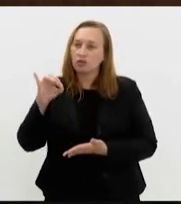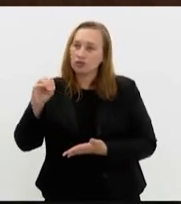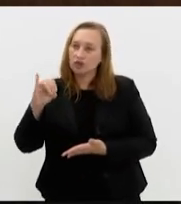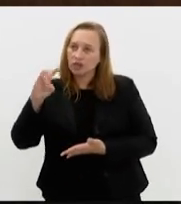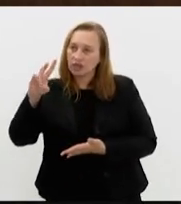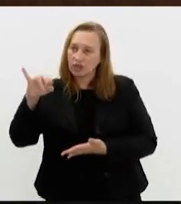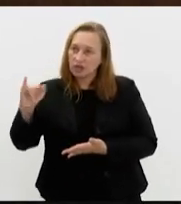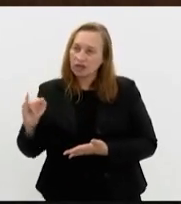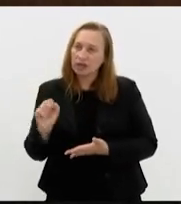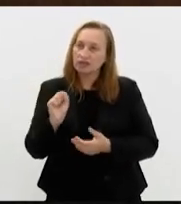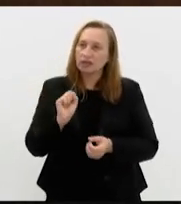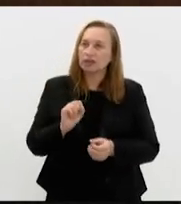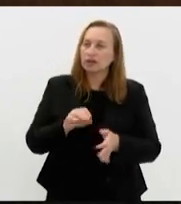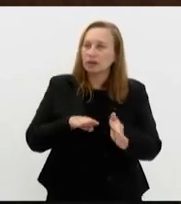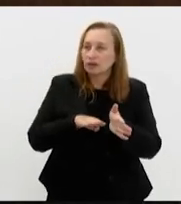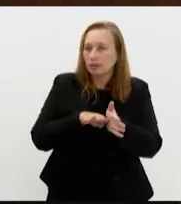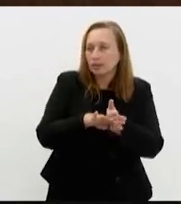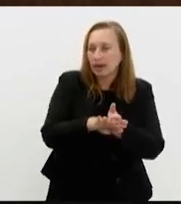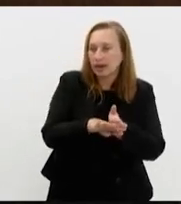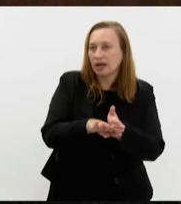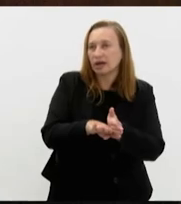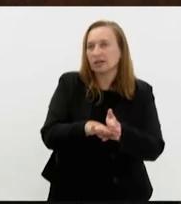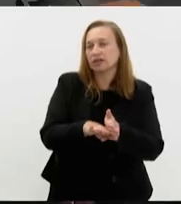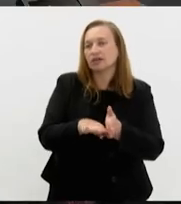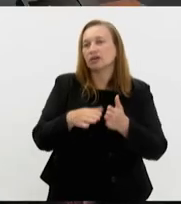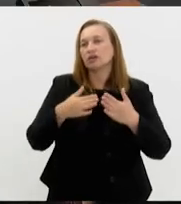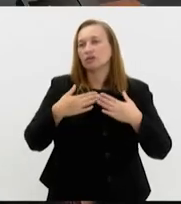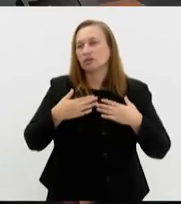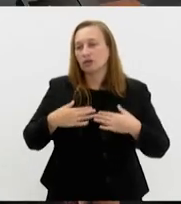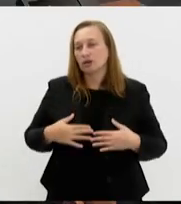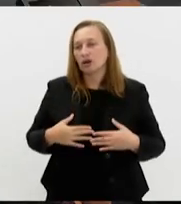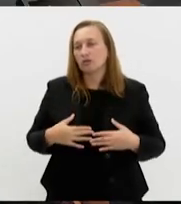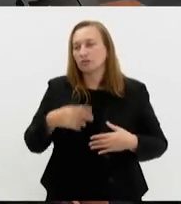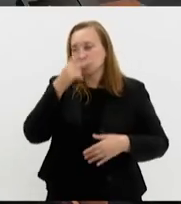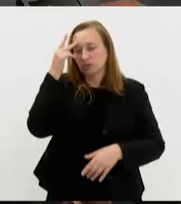parada obrigatória com conforto para os trabalhadores.